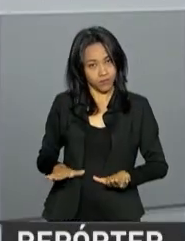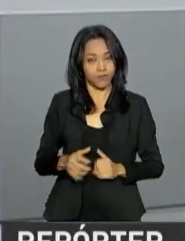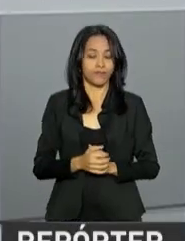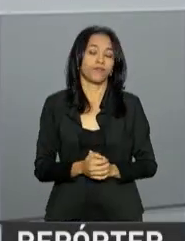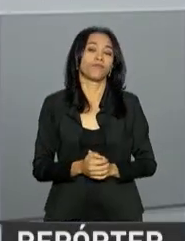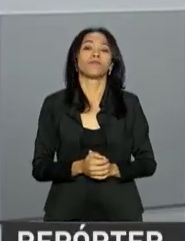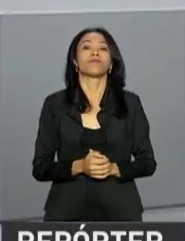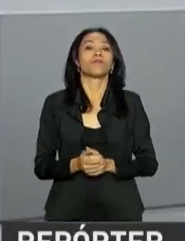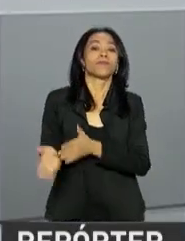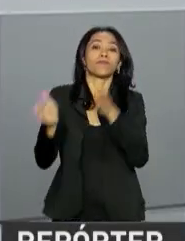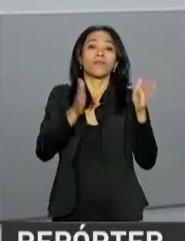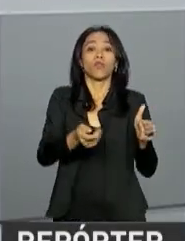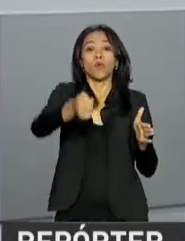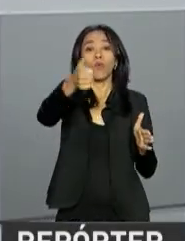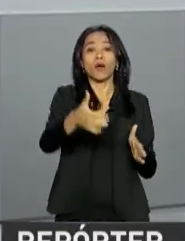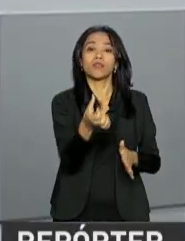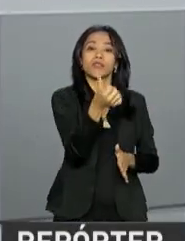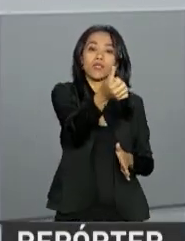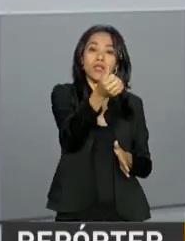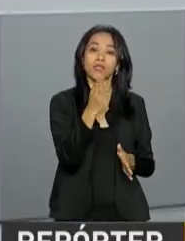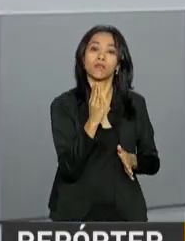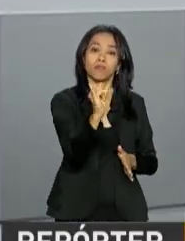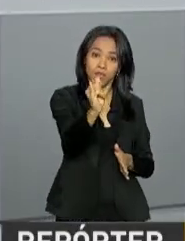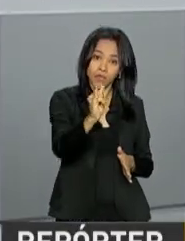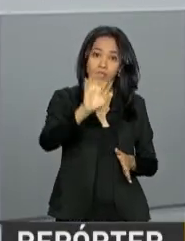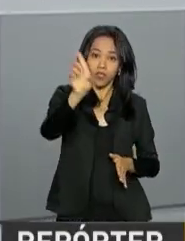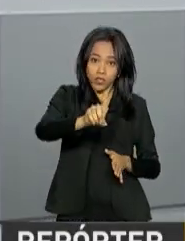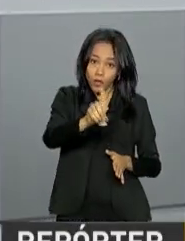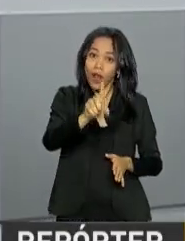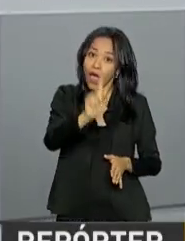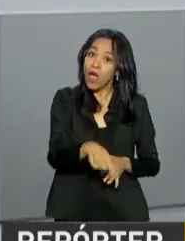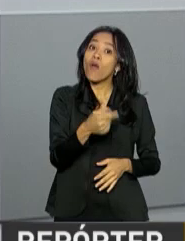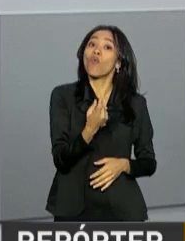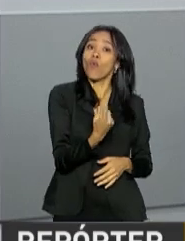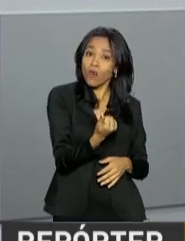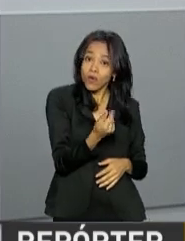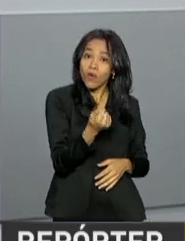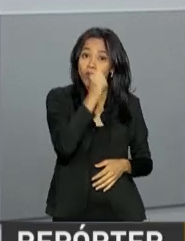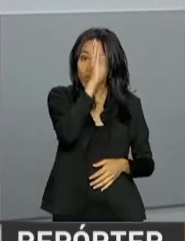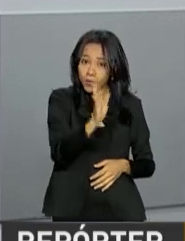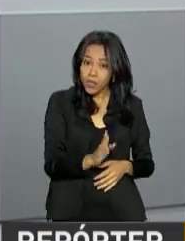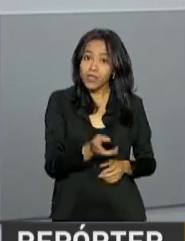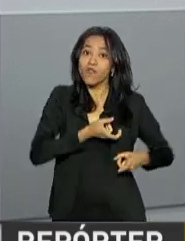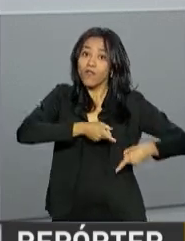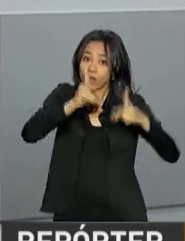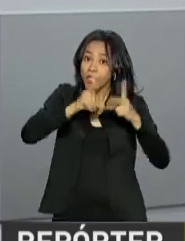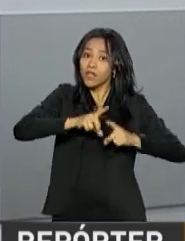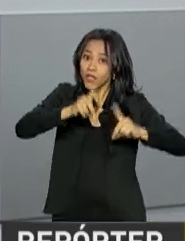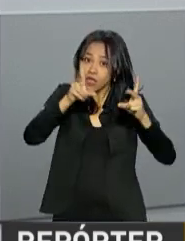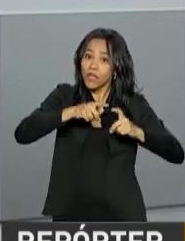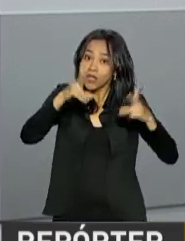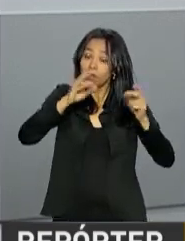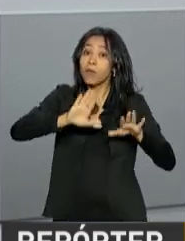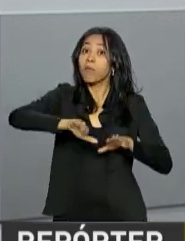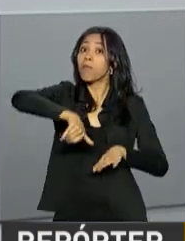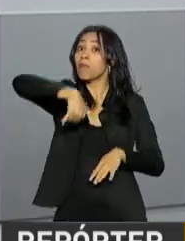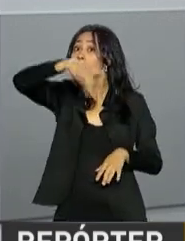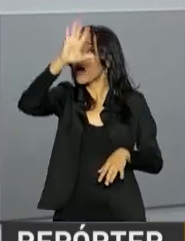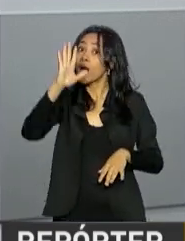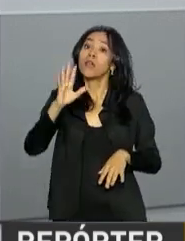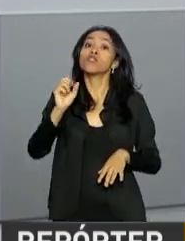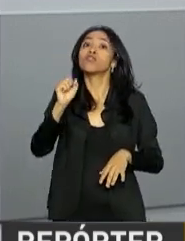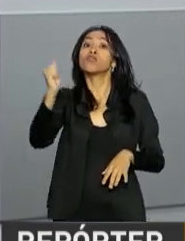quase 6 bilhões de dólares este foi o valor que o brasil exportou a mais do que importou de outros países